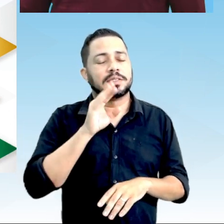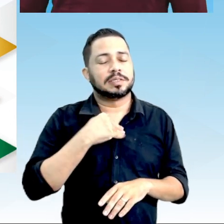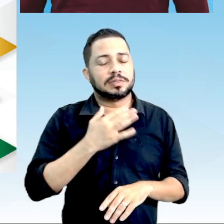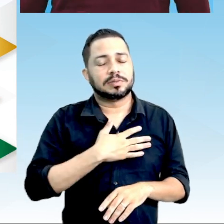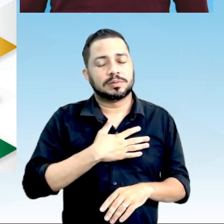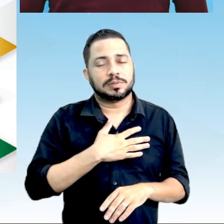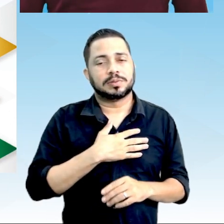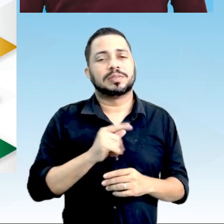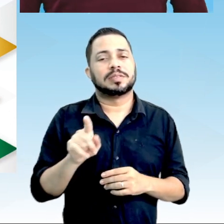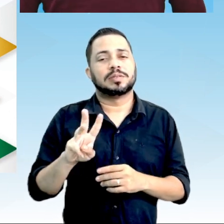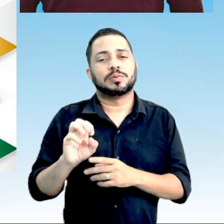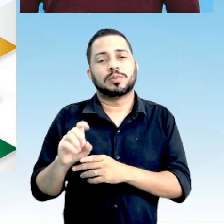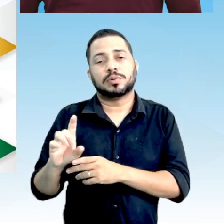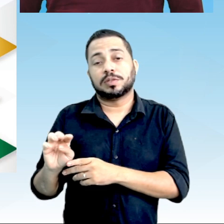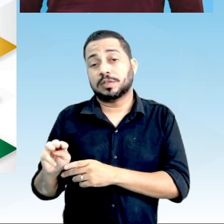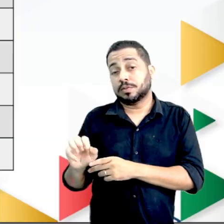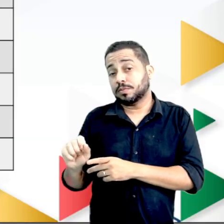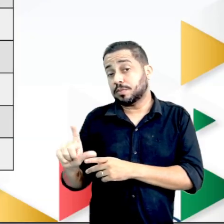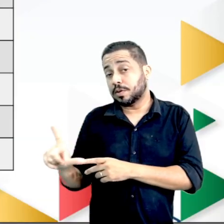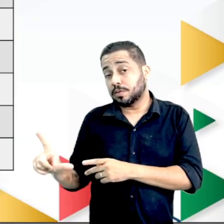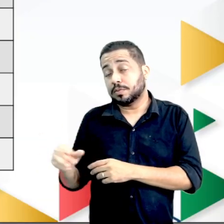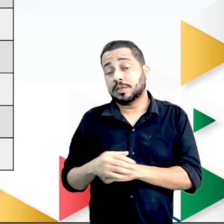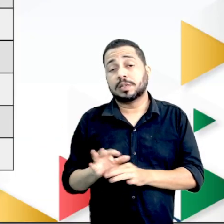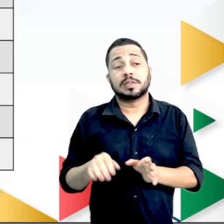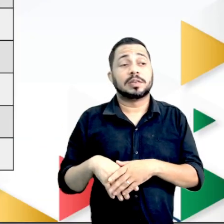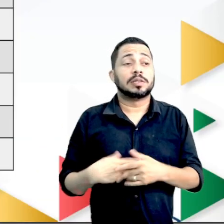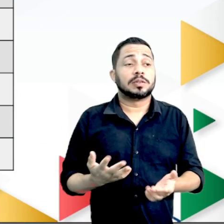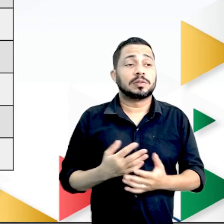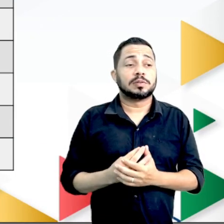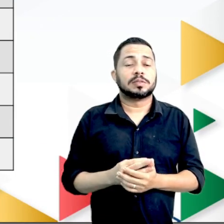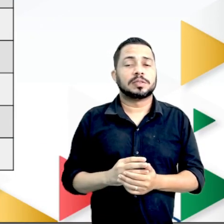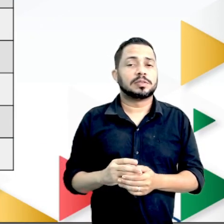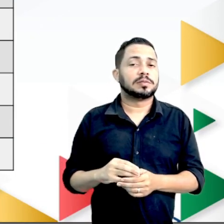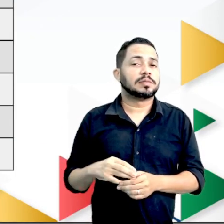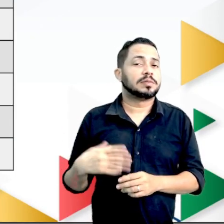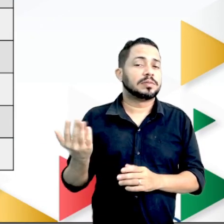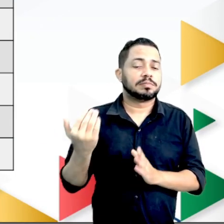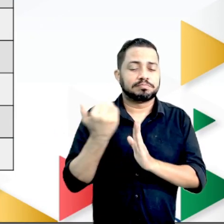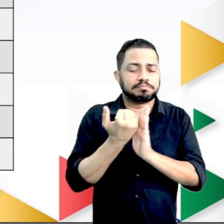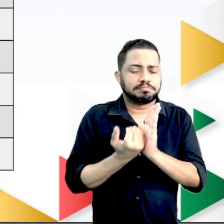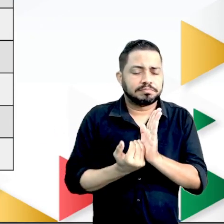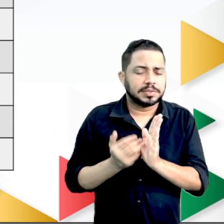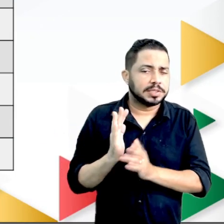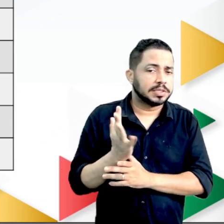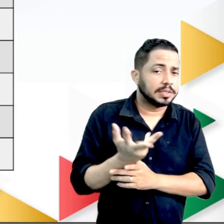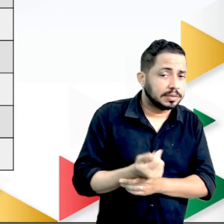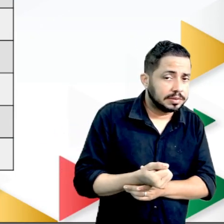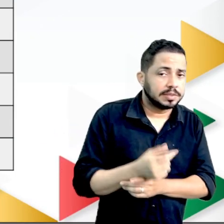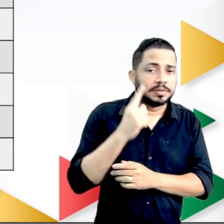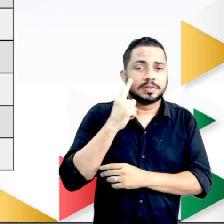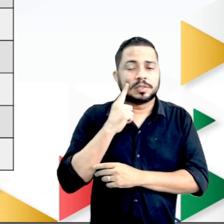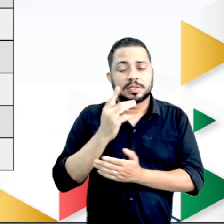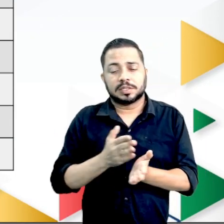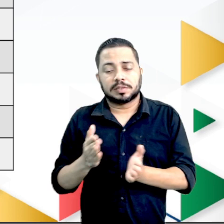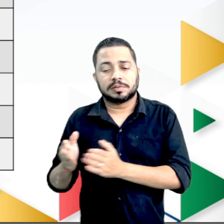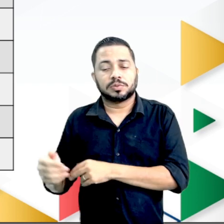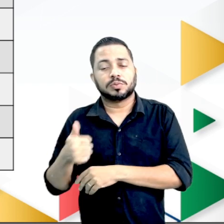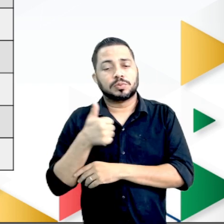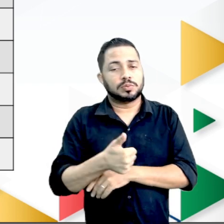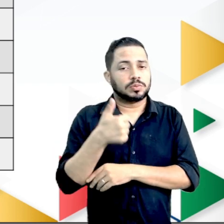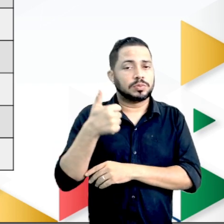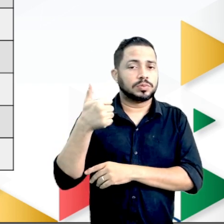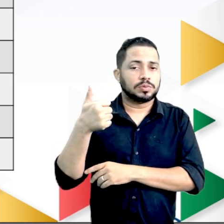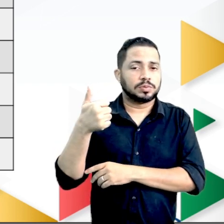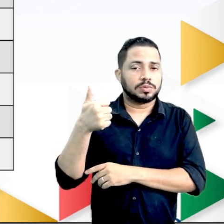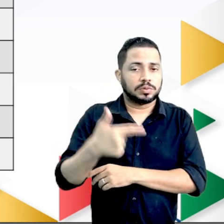gosto pra caramba do Word Wall. Meu parceiro, agora o termo geral, vamos voltar para ele? Observa a sequência 1, 2, 3, 1,